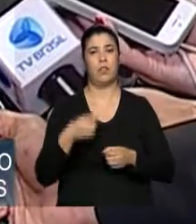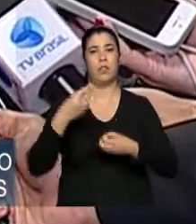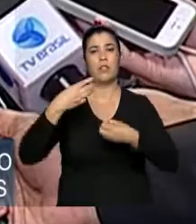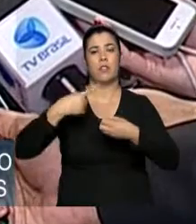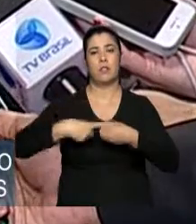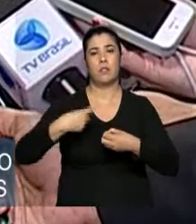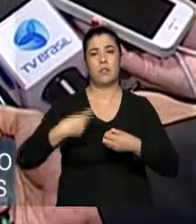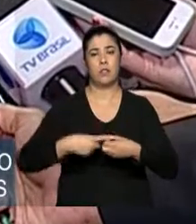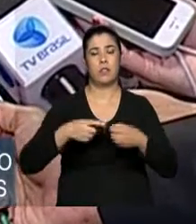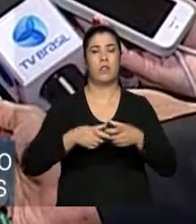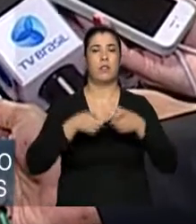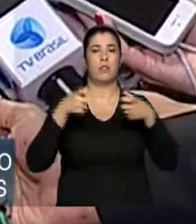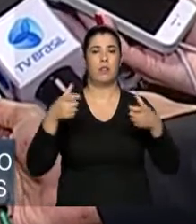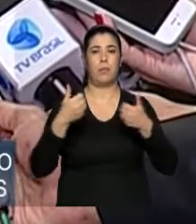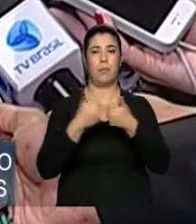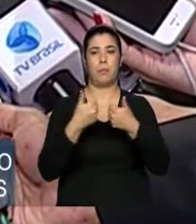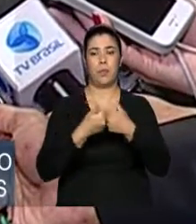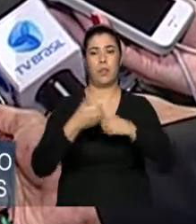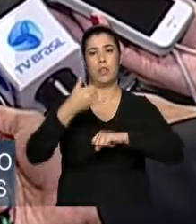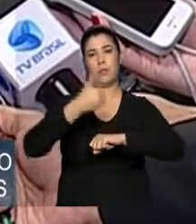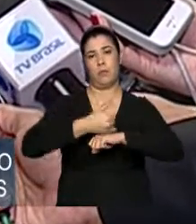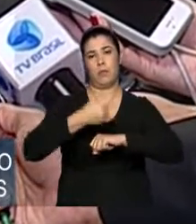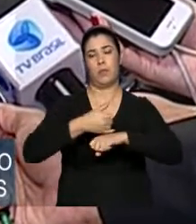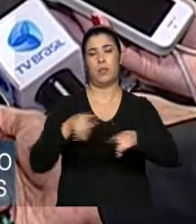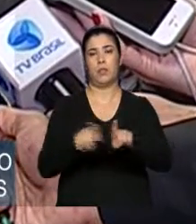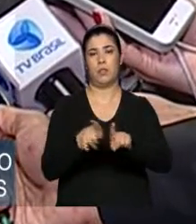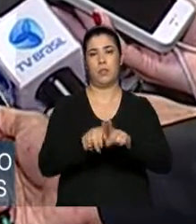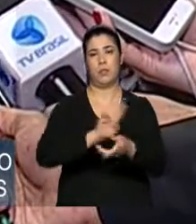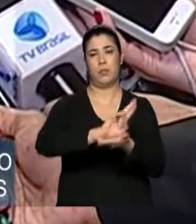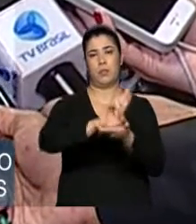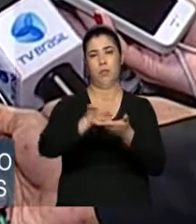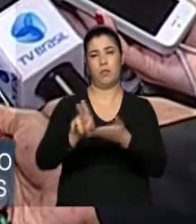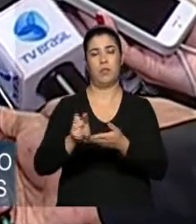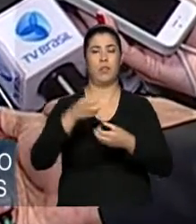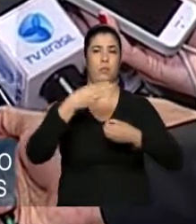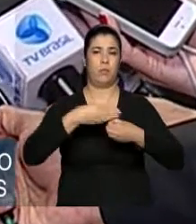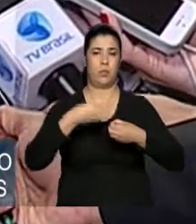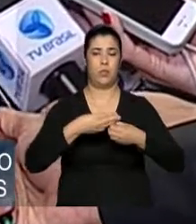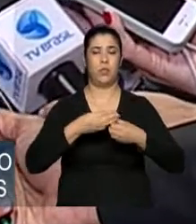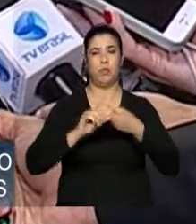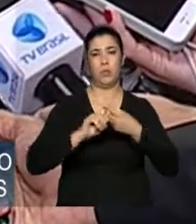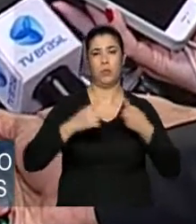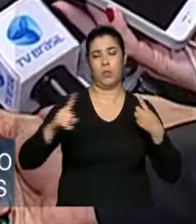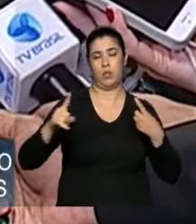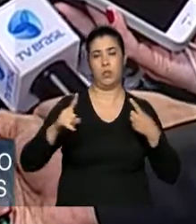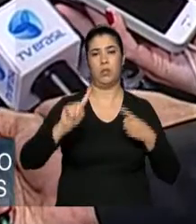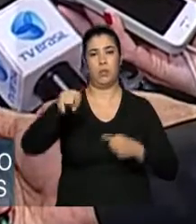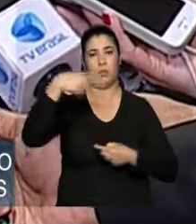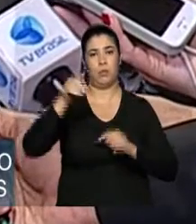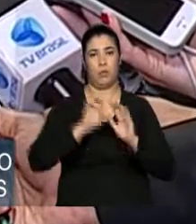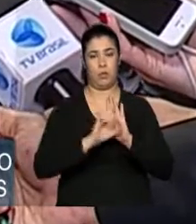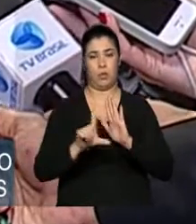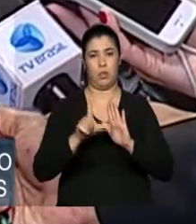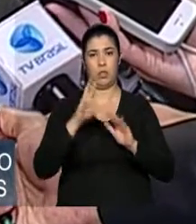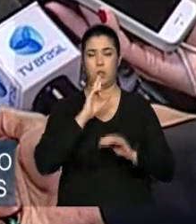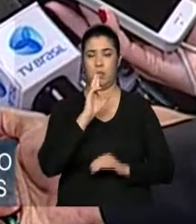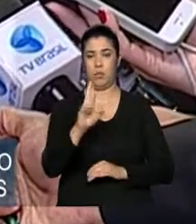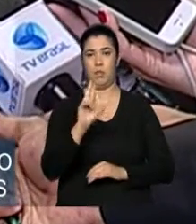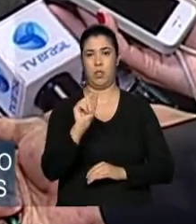várias delas ainda próximas das capitais, mas todas elas no interior, porém o próximo edital contemplará